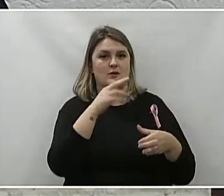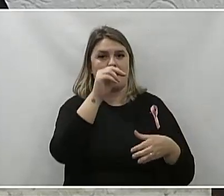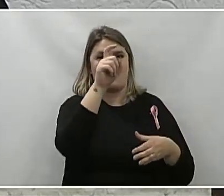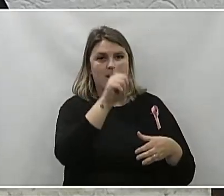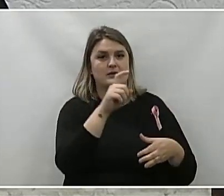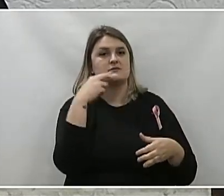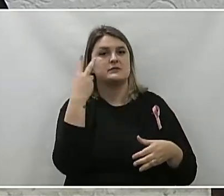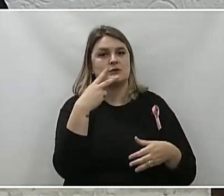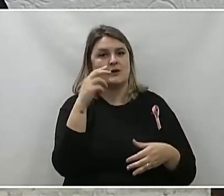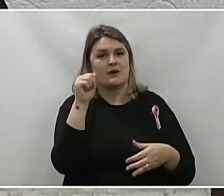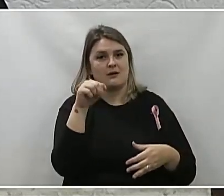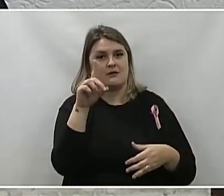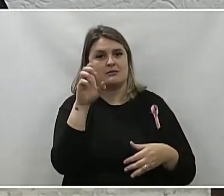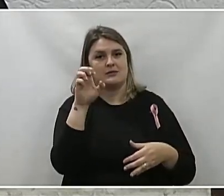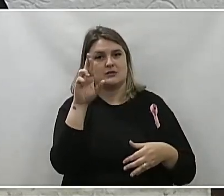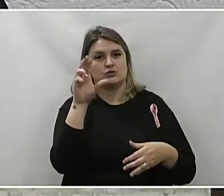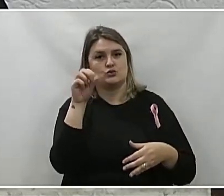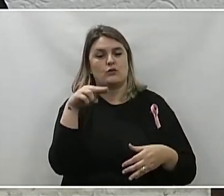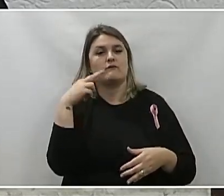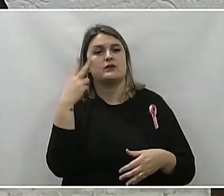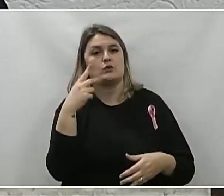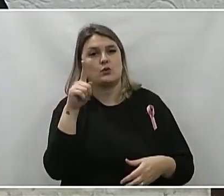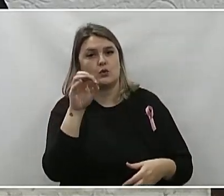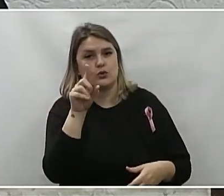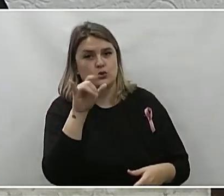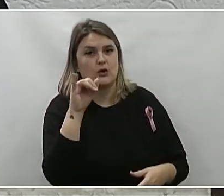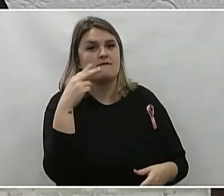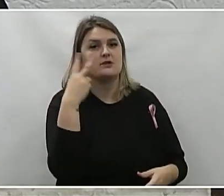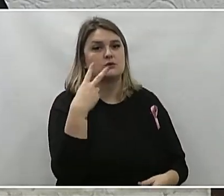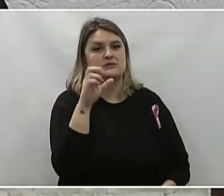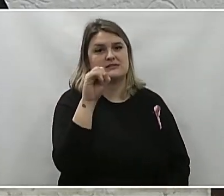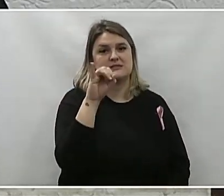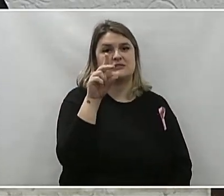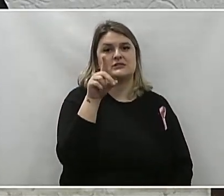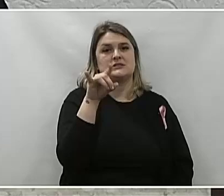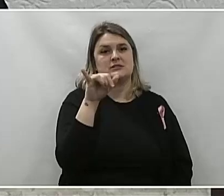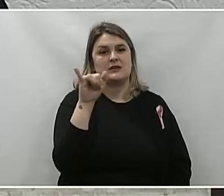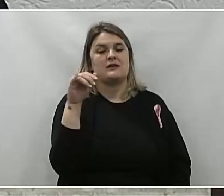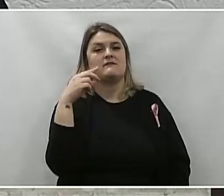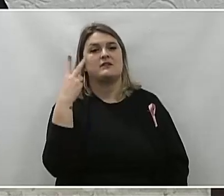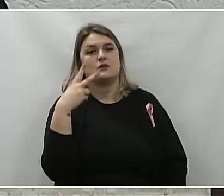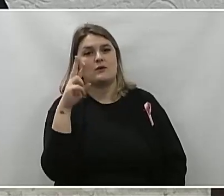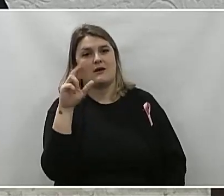denastácio Anderson Crippa Luis Cardoso e Denilson de Godoy Sidney lorenzini